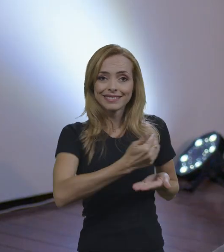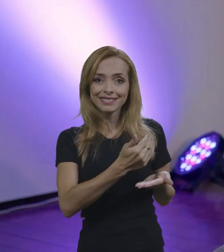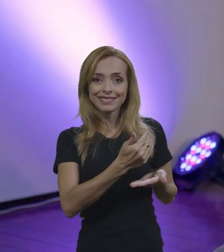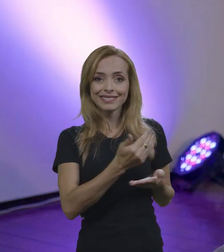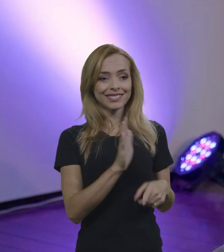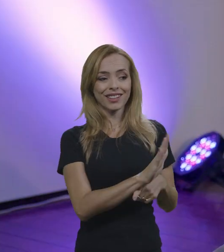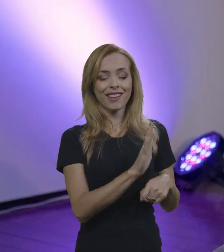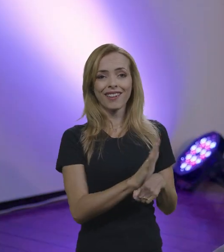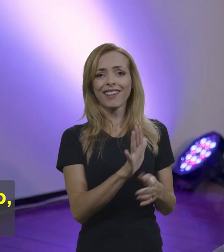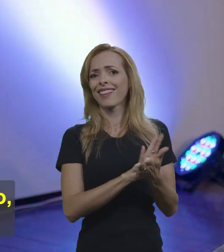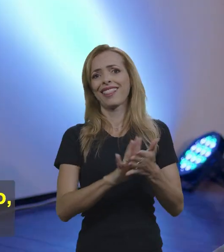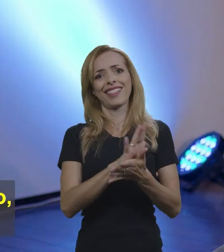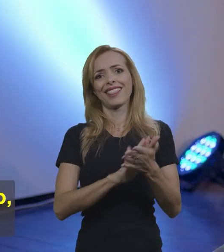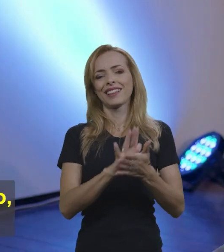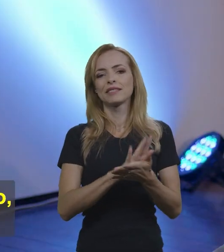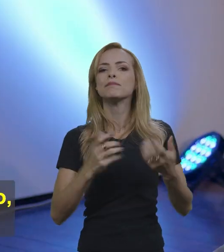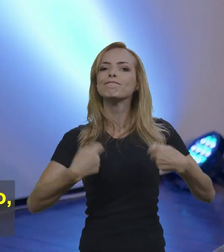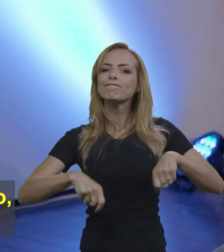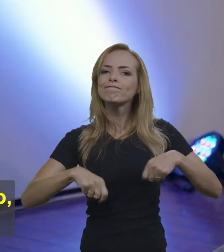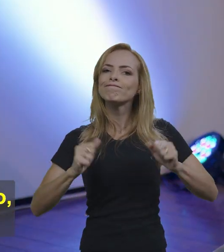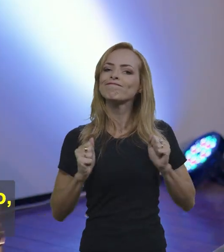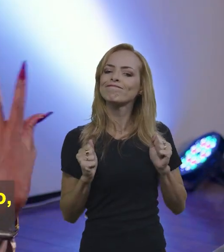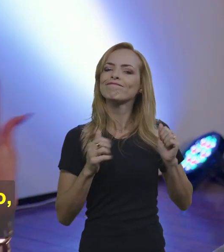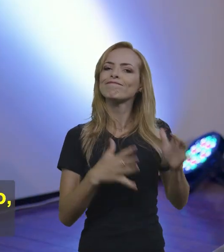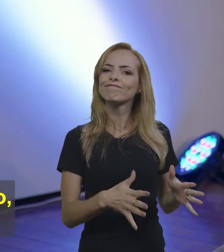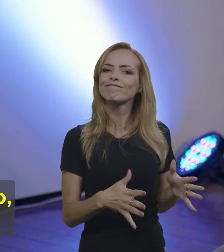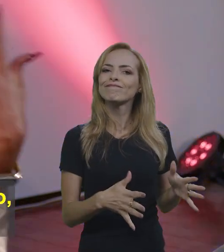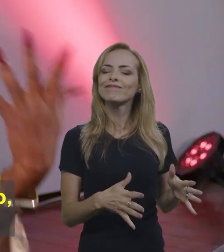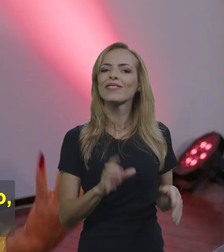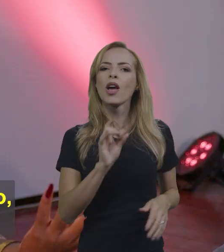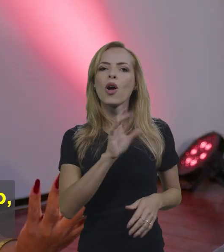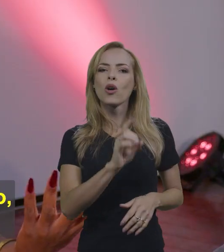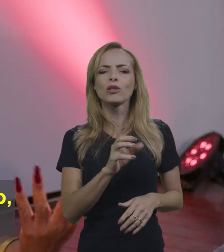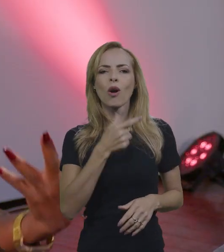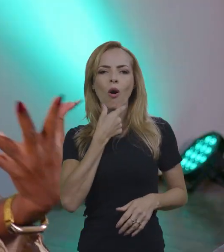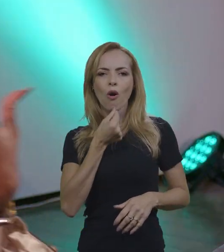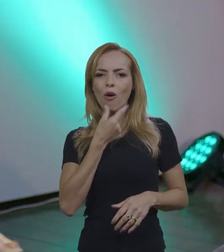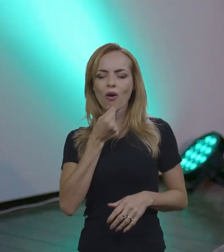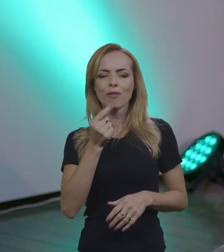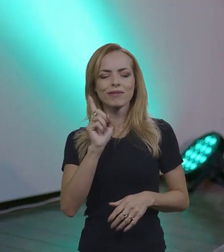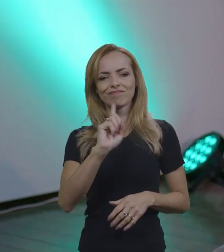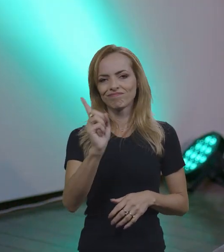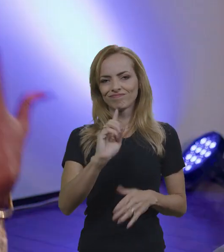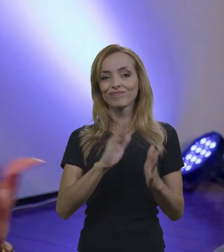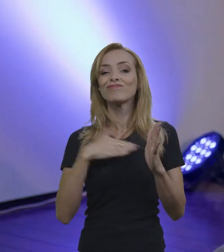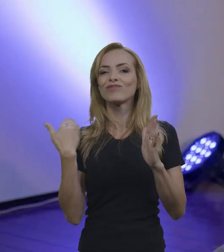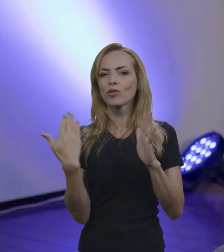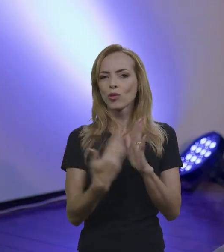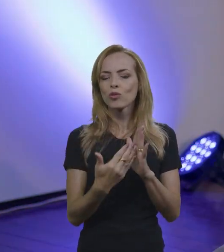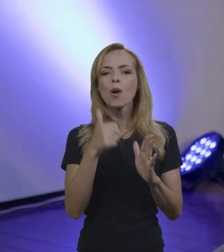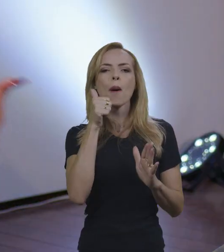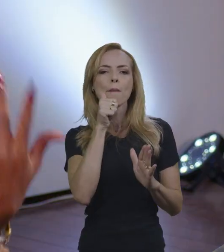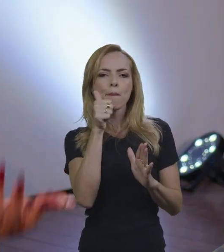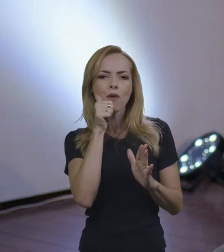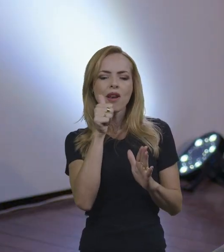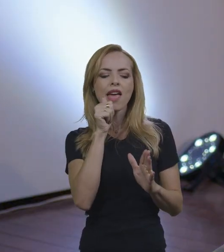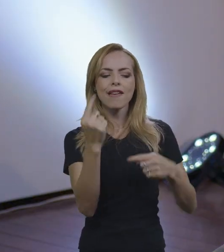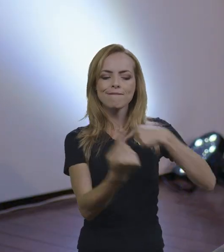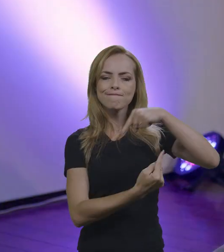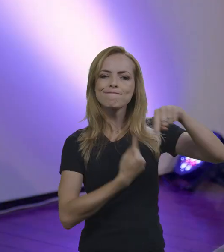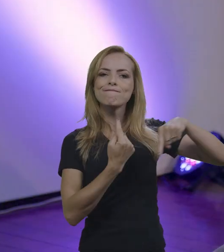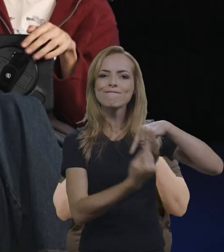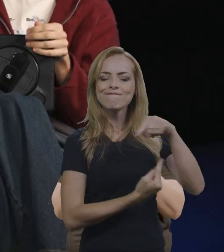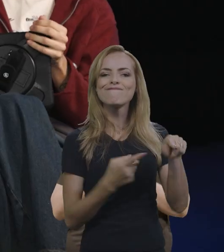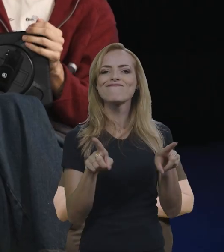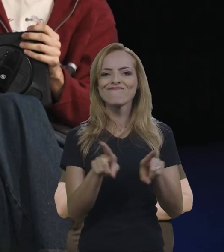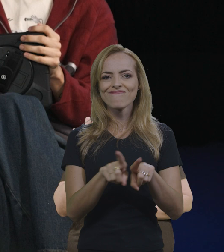a Giovana estava falando. É necessária essa atitude partir da ação, não só de um homem, mas do todo, de uma mulher com outra e de homens em